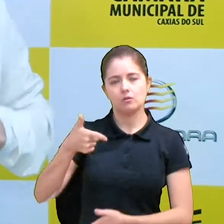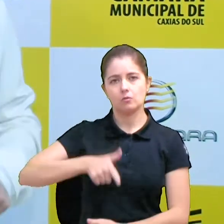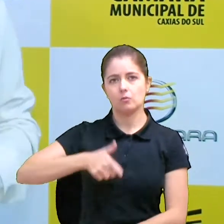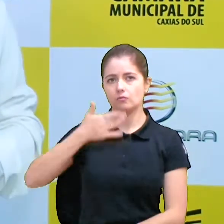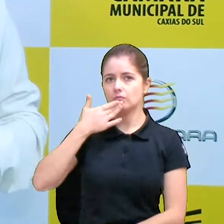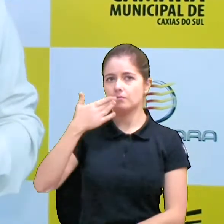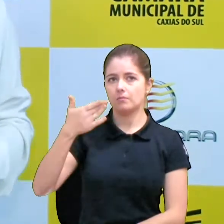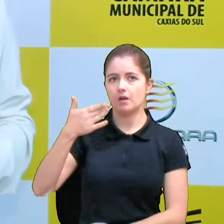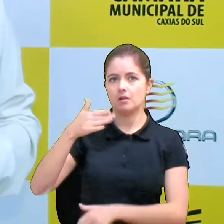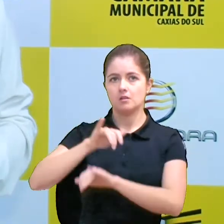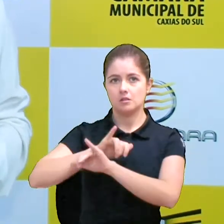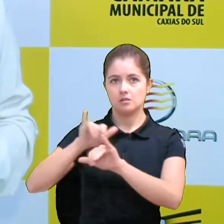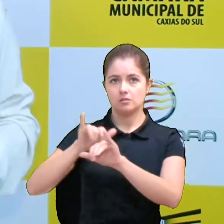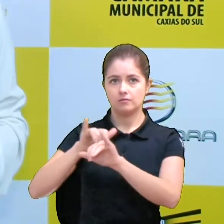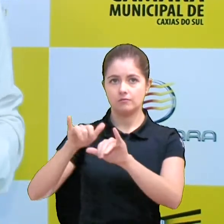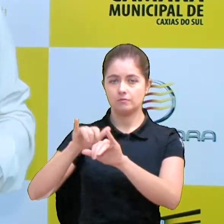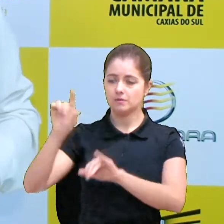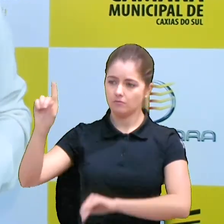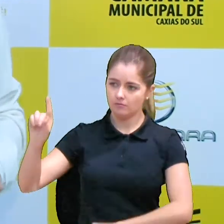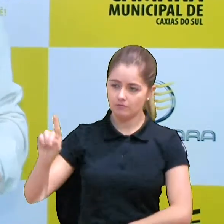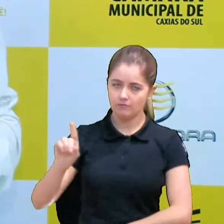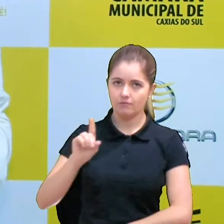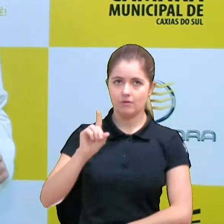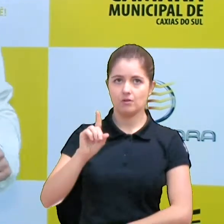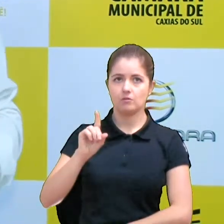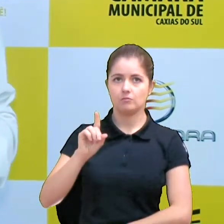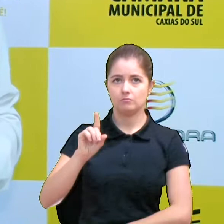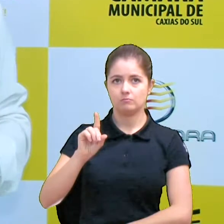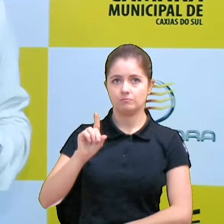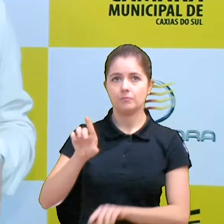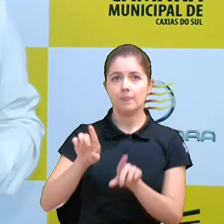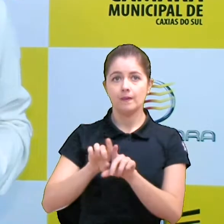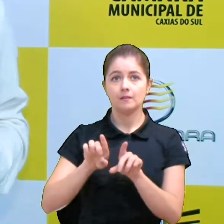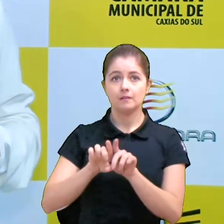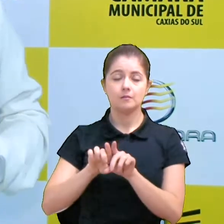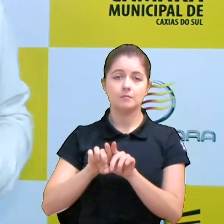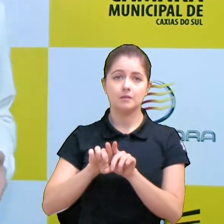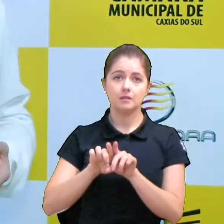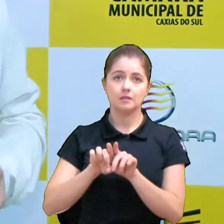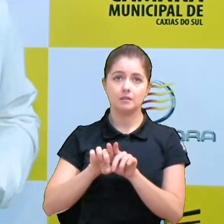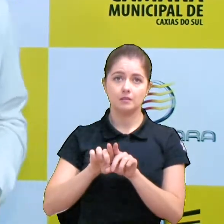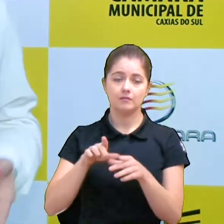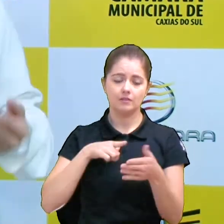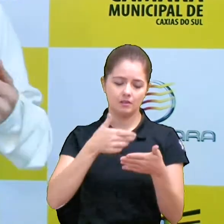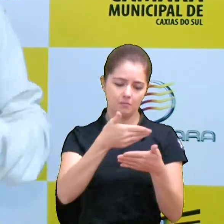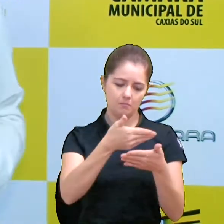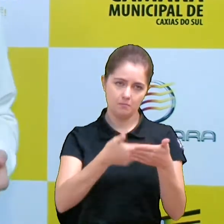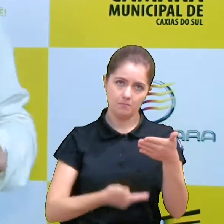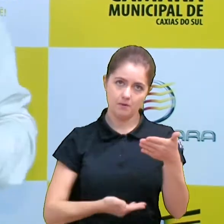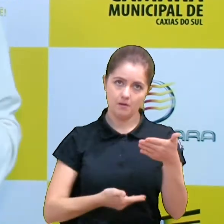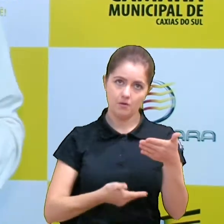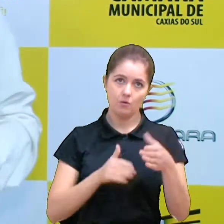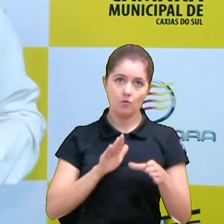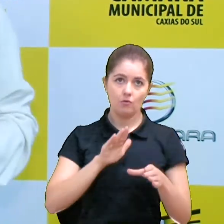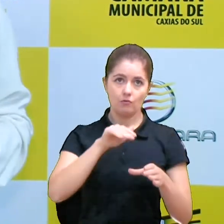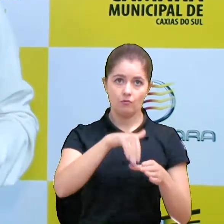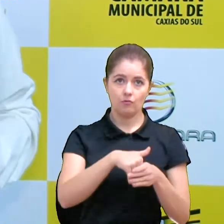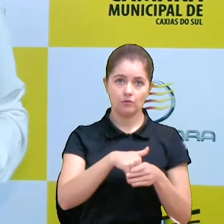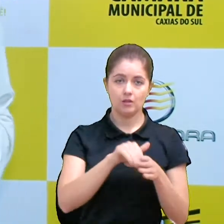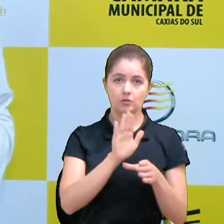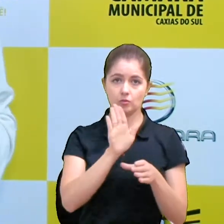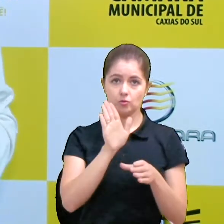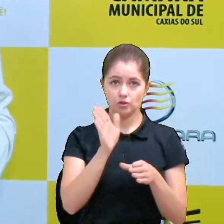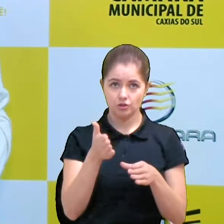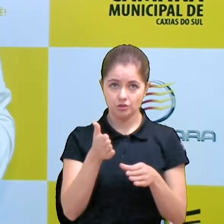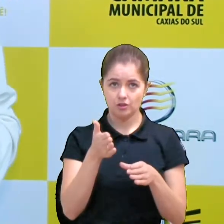hoje veio ao plenário um requerimento para ser discutido, votado, foi aprovado, que é